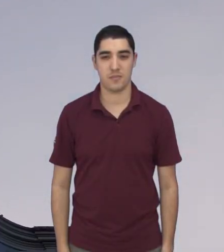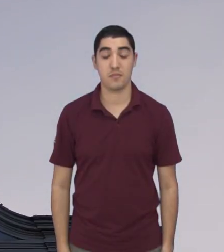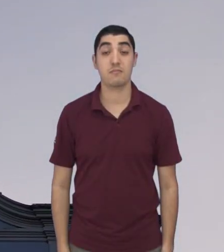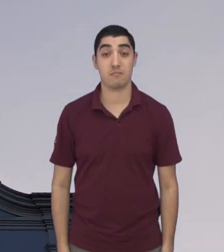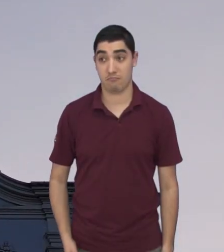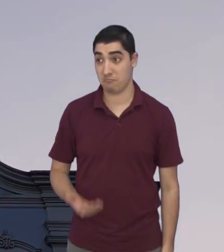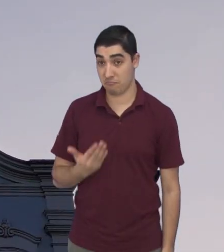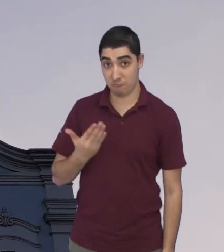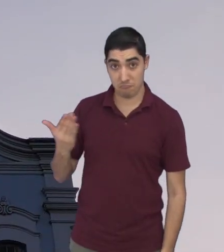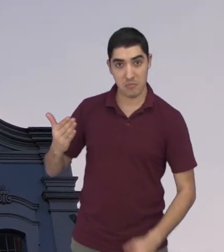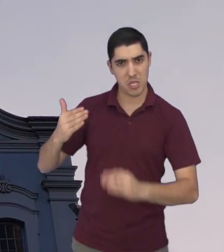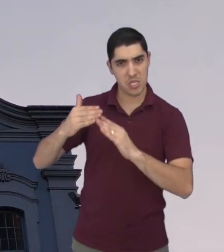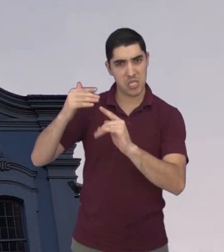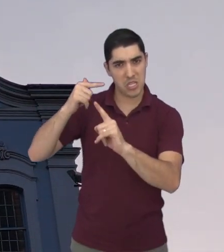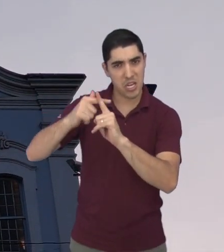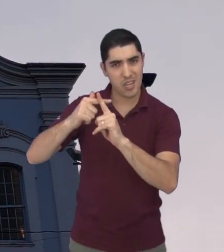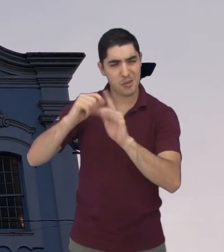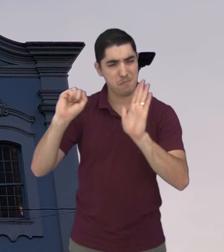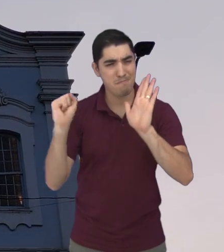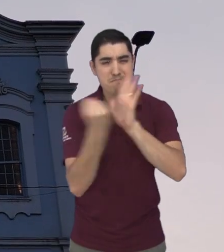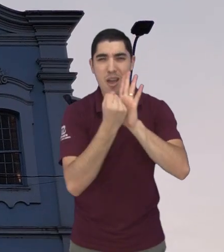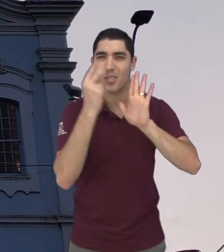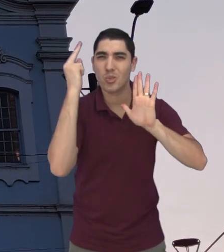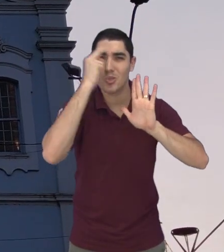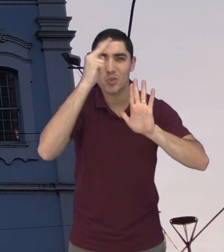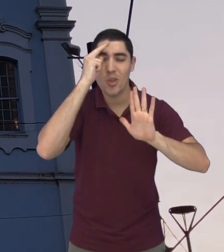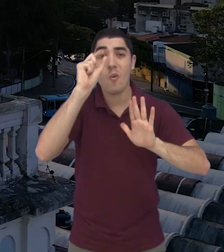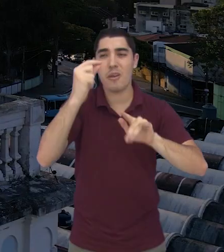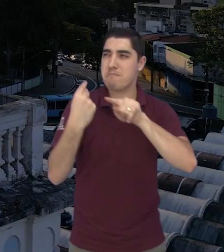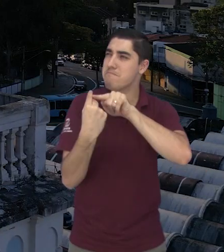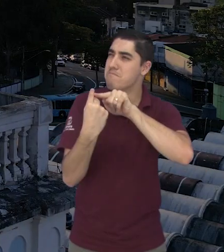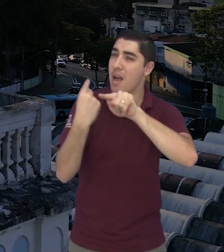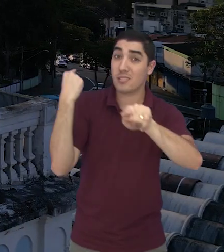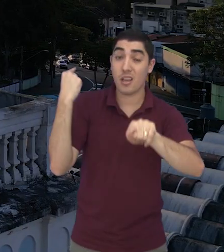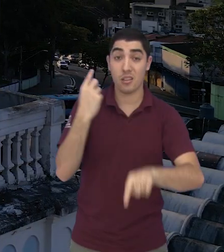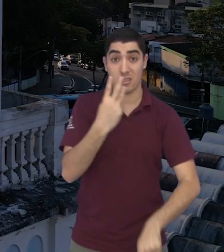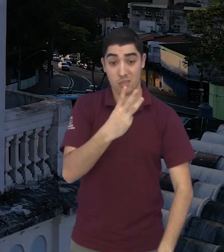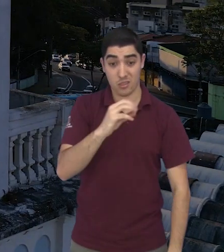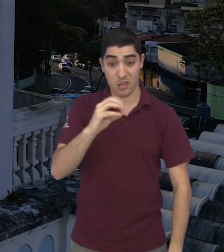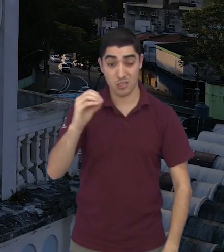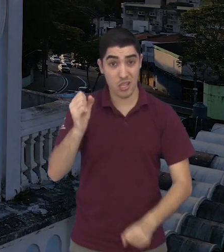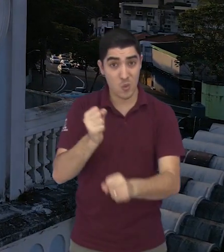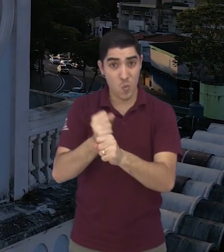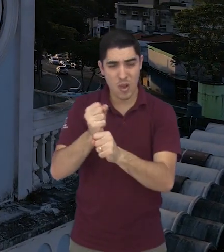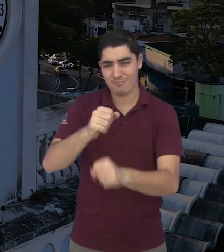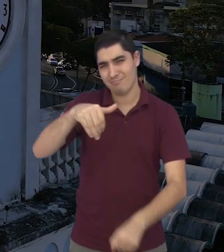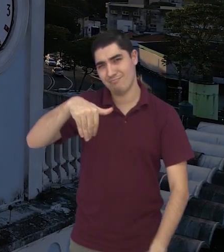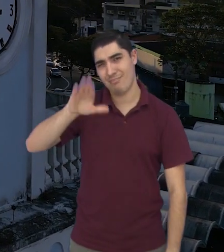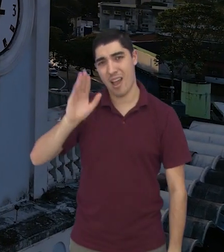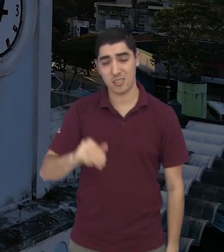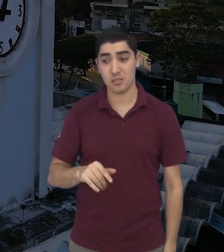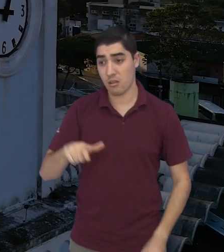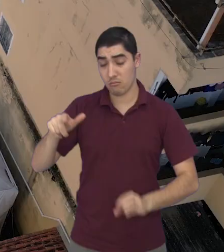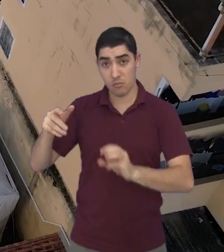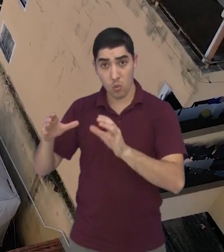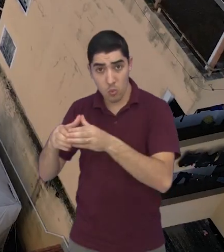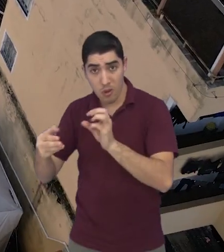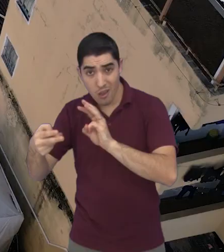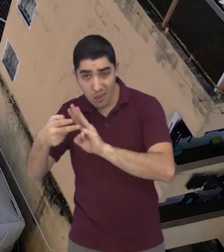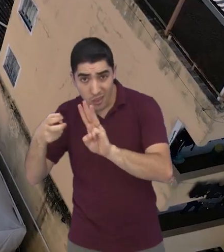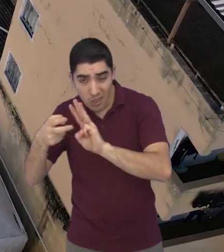Essas igrejas históricas remontam um passado secular de mais de 300 anos, onde índios,